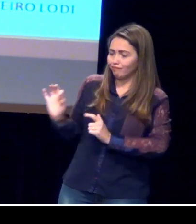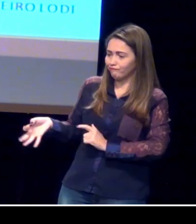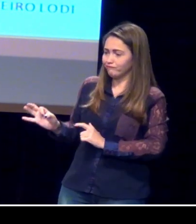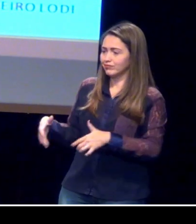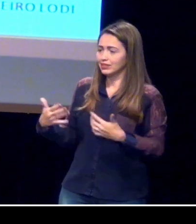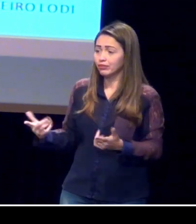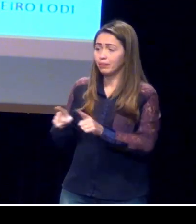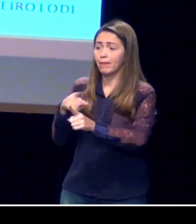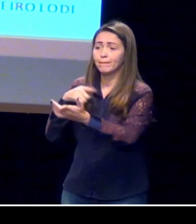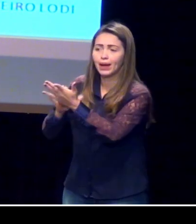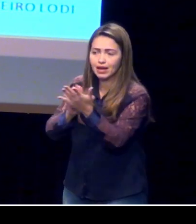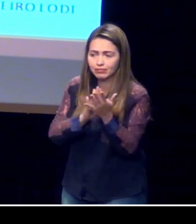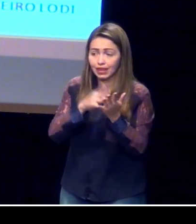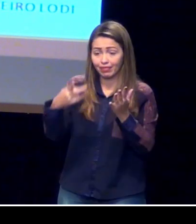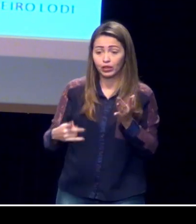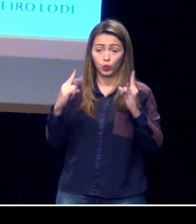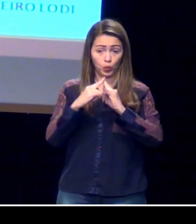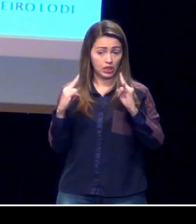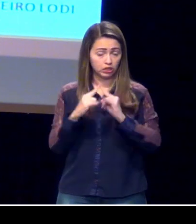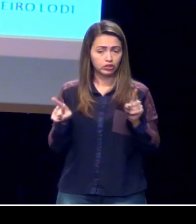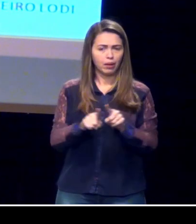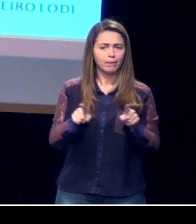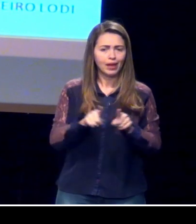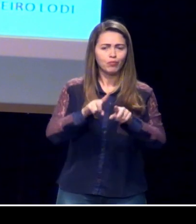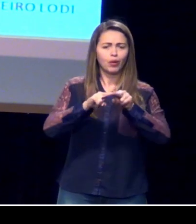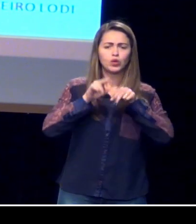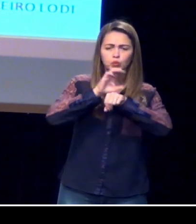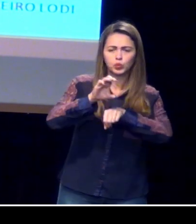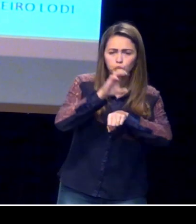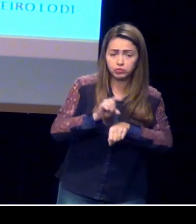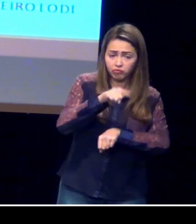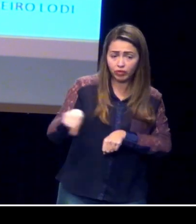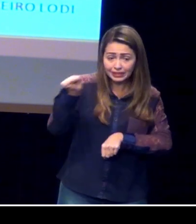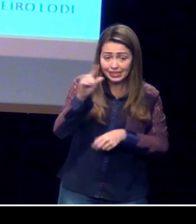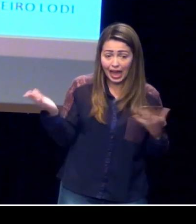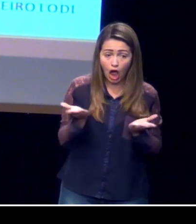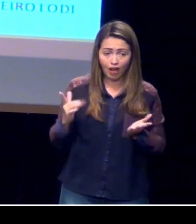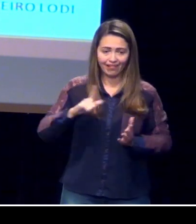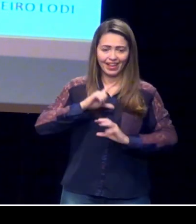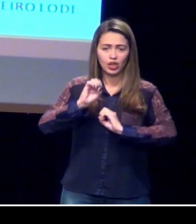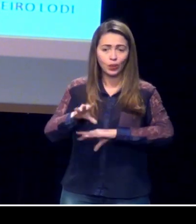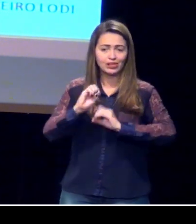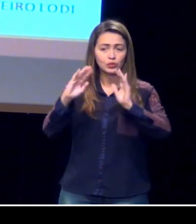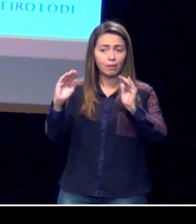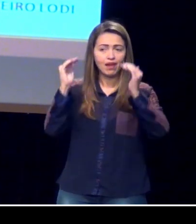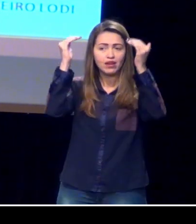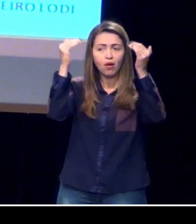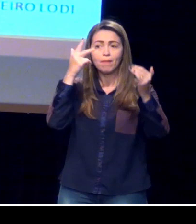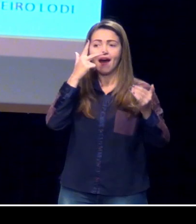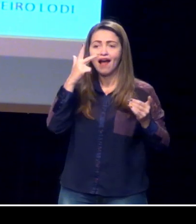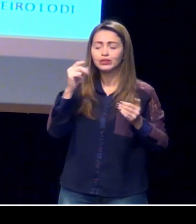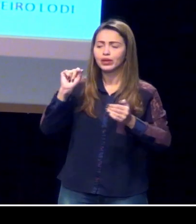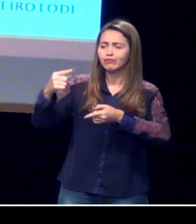E, assim, parabenizar o INES também por esses cursos que vocês têm agora na educação superior, que,